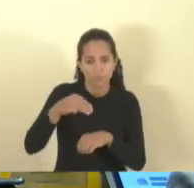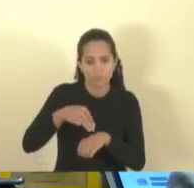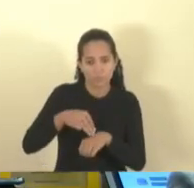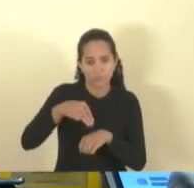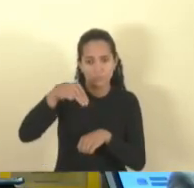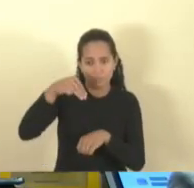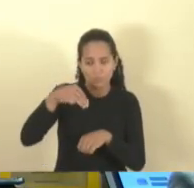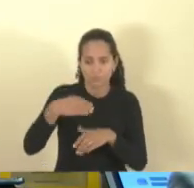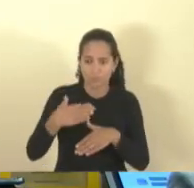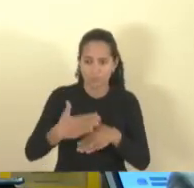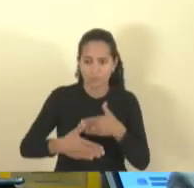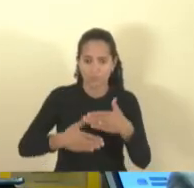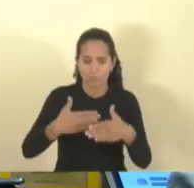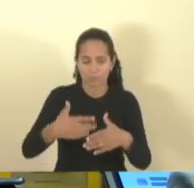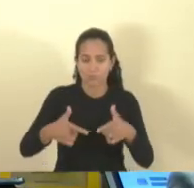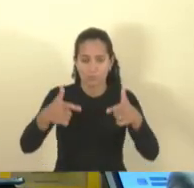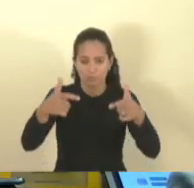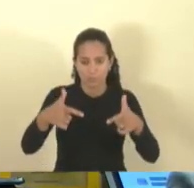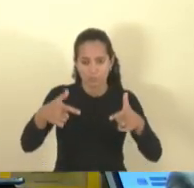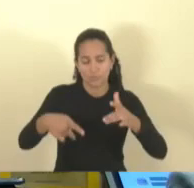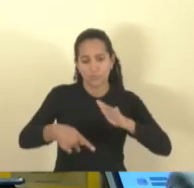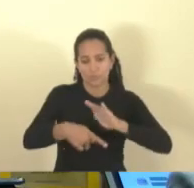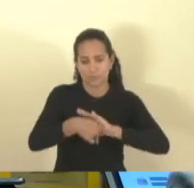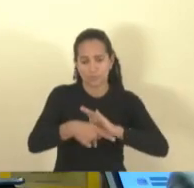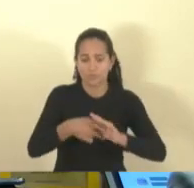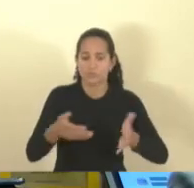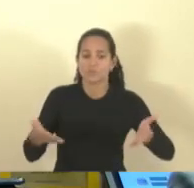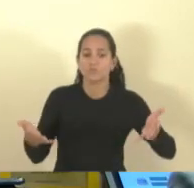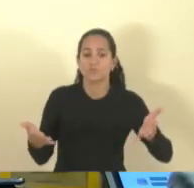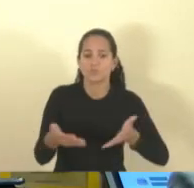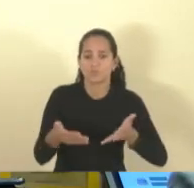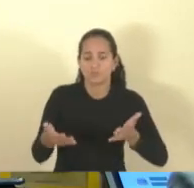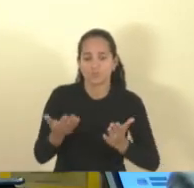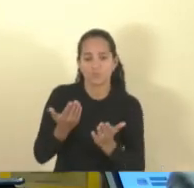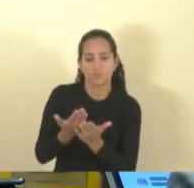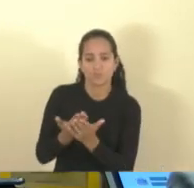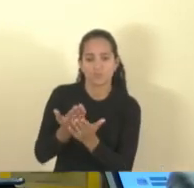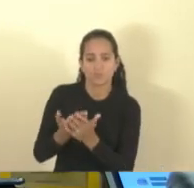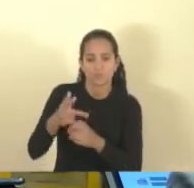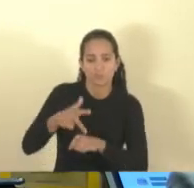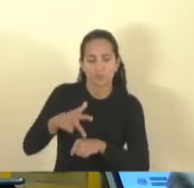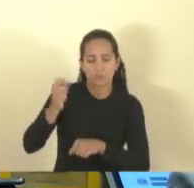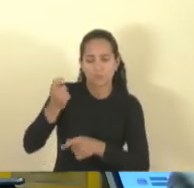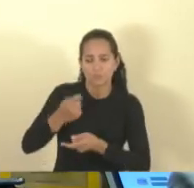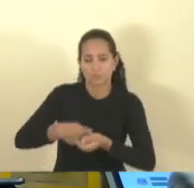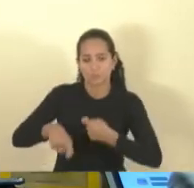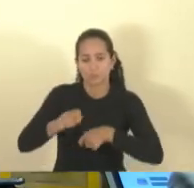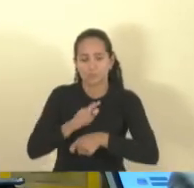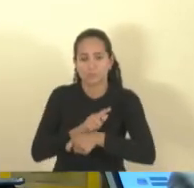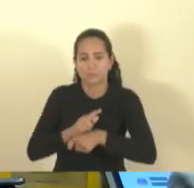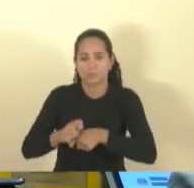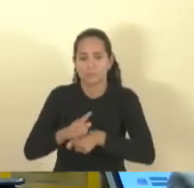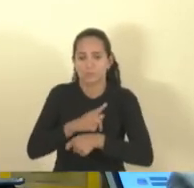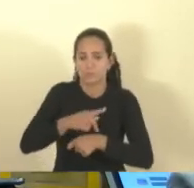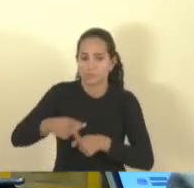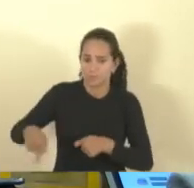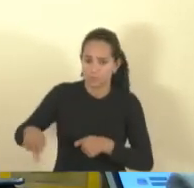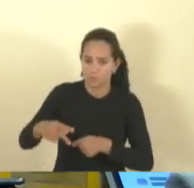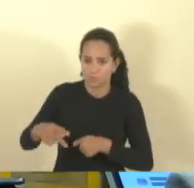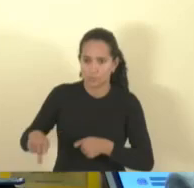mestrado em Desenvolvimento Local. Atualmente está finalizando uma pós-graduação em Administração e Gestão Pública.